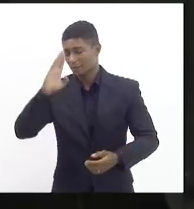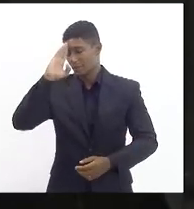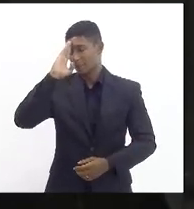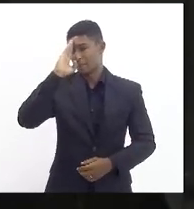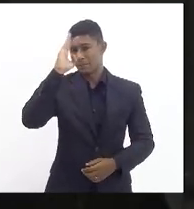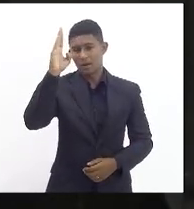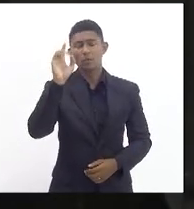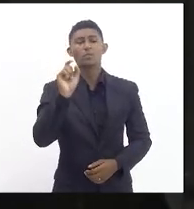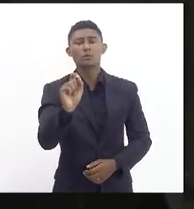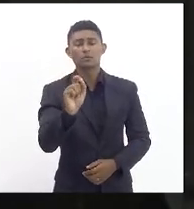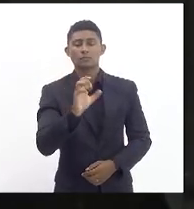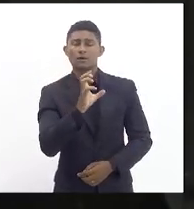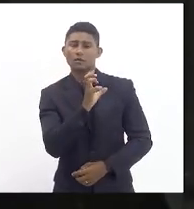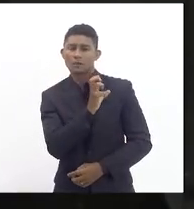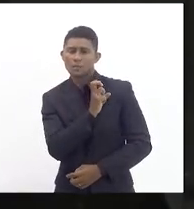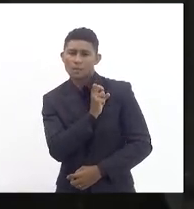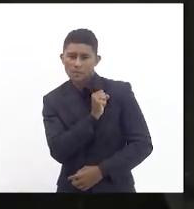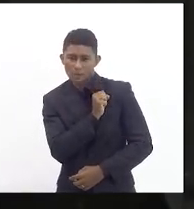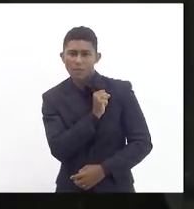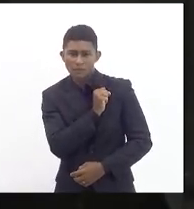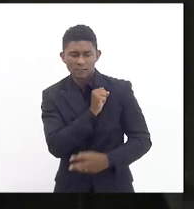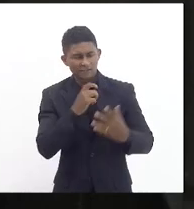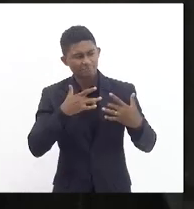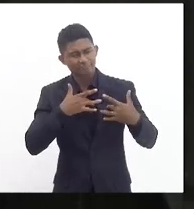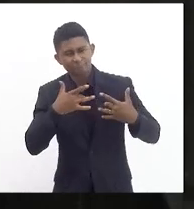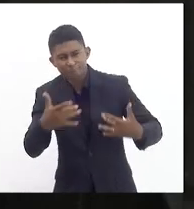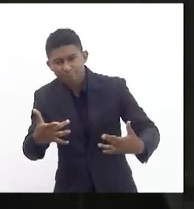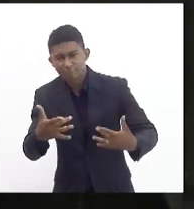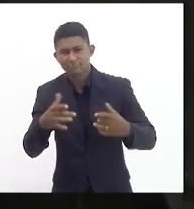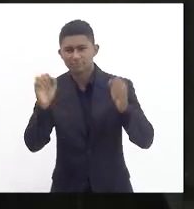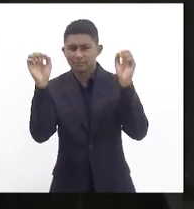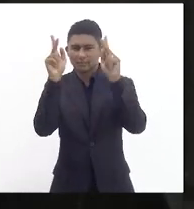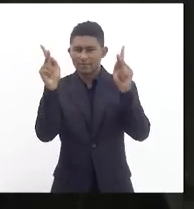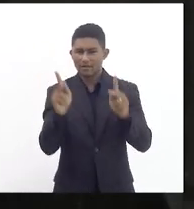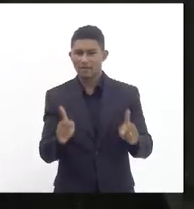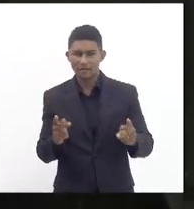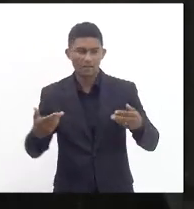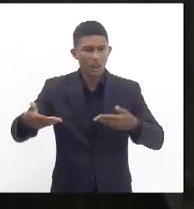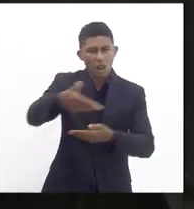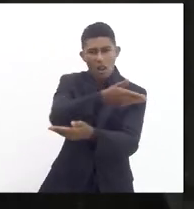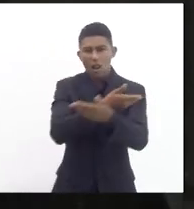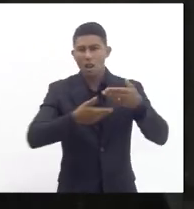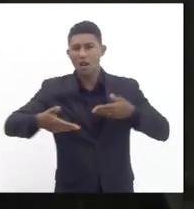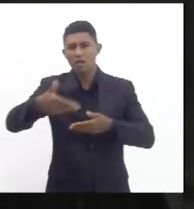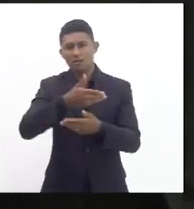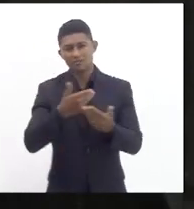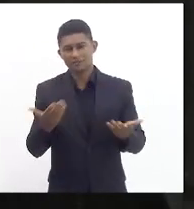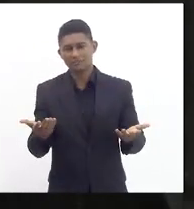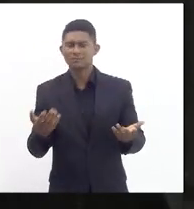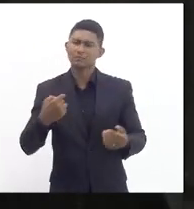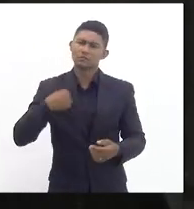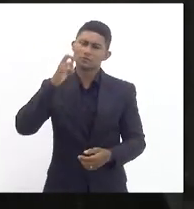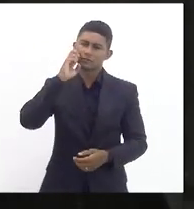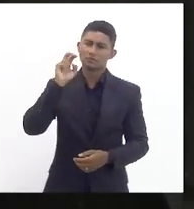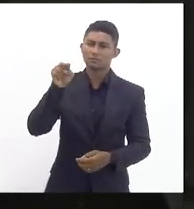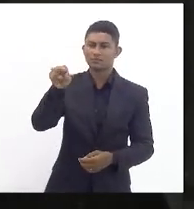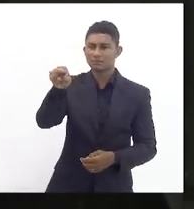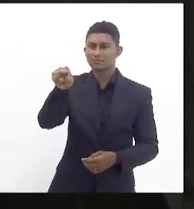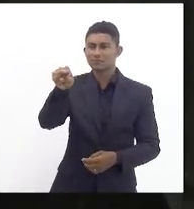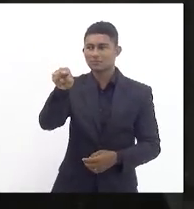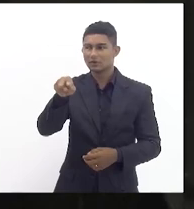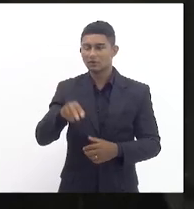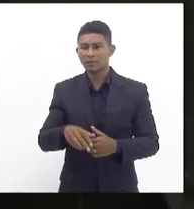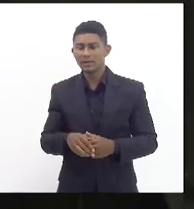importante do amor, da espiritualidade, da solidariedade e da paz. Então, eu vi a imagem da comemoração